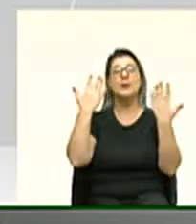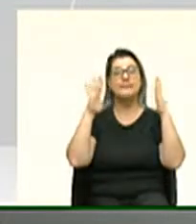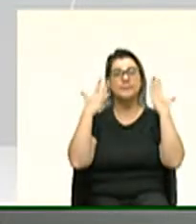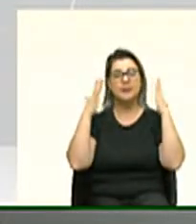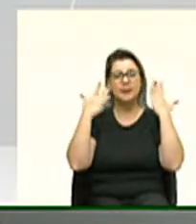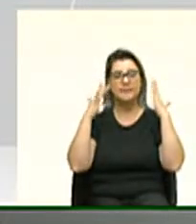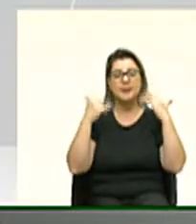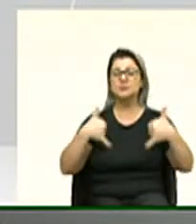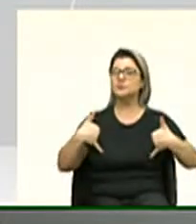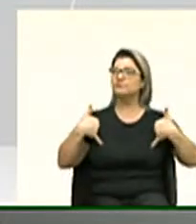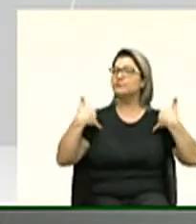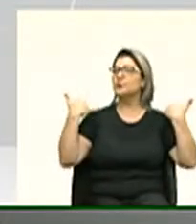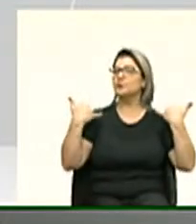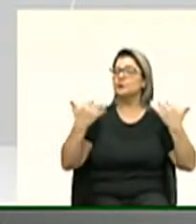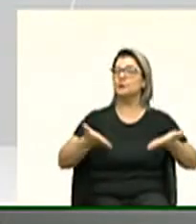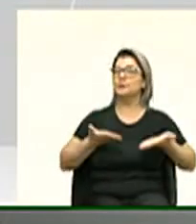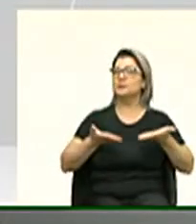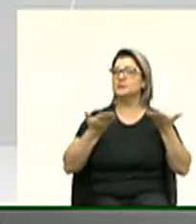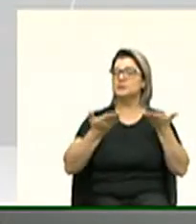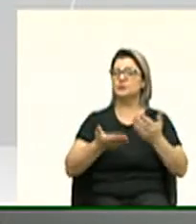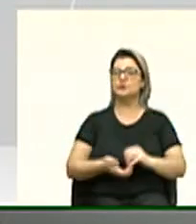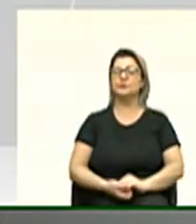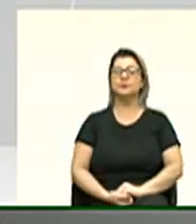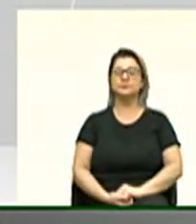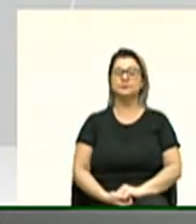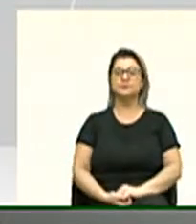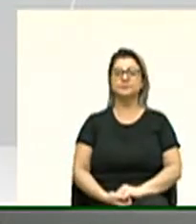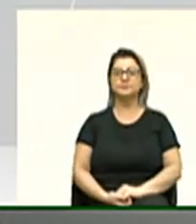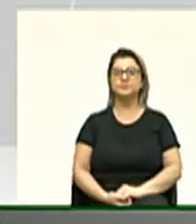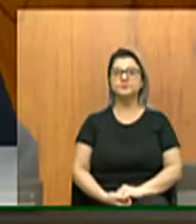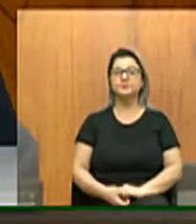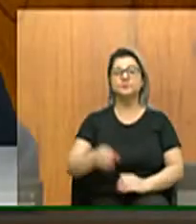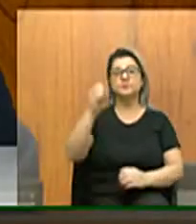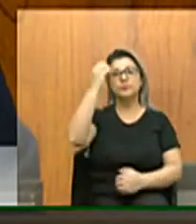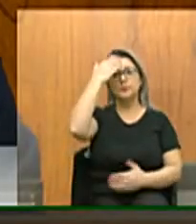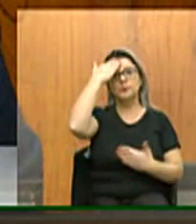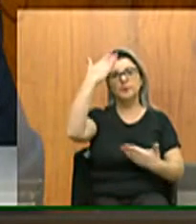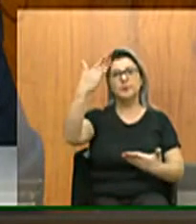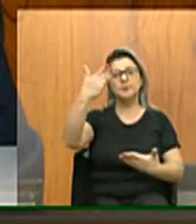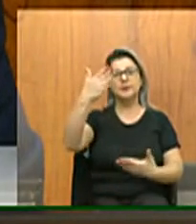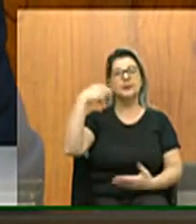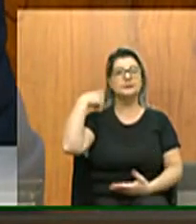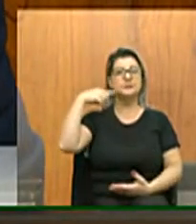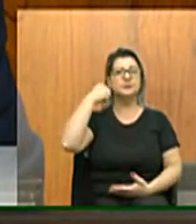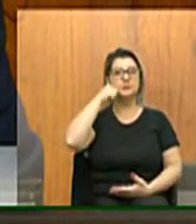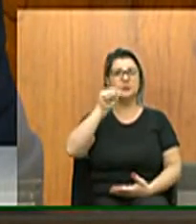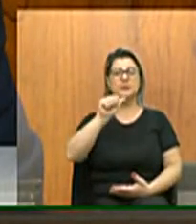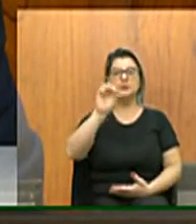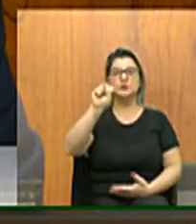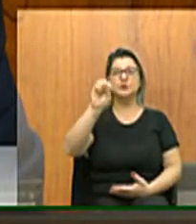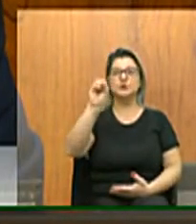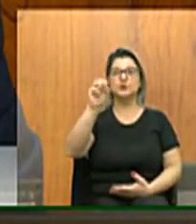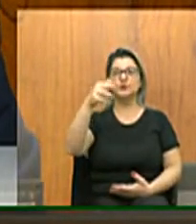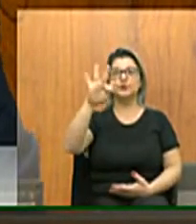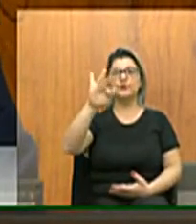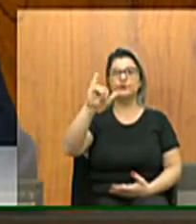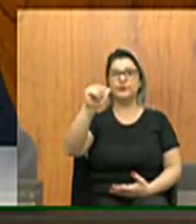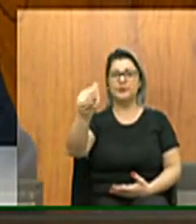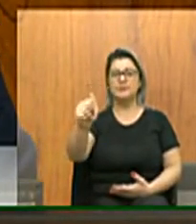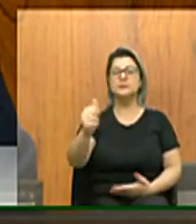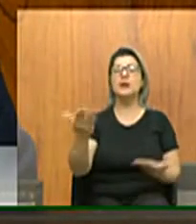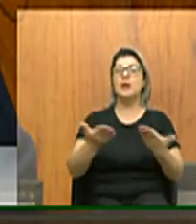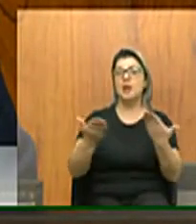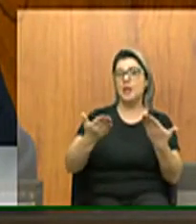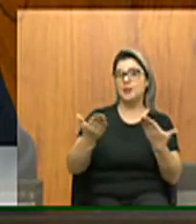iniciativa do colega deputado. Ok, obrigado, deputado Sofia Cavedon. Inscrito agora na sequência, deputado Luiz Henrique